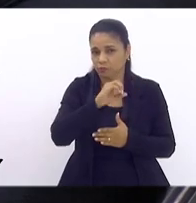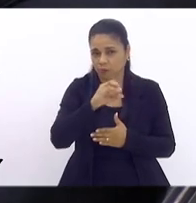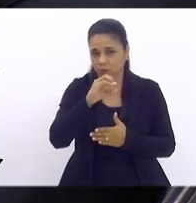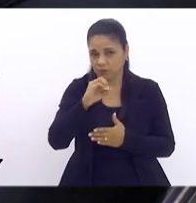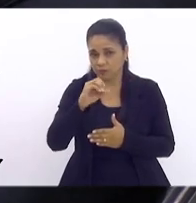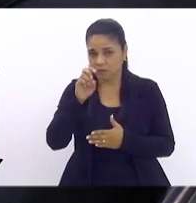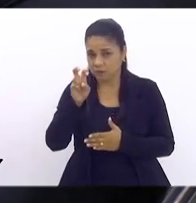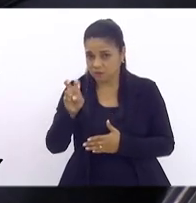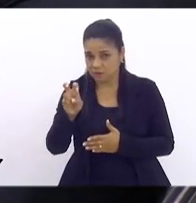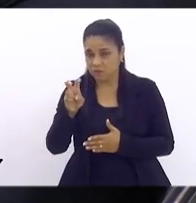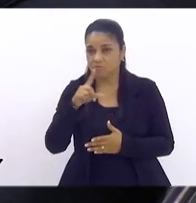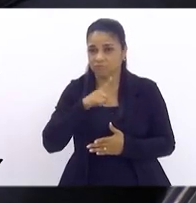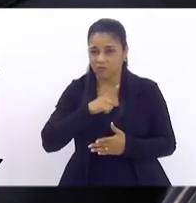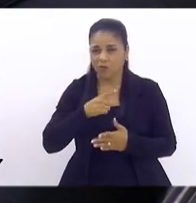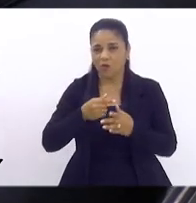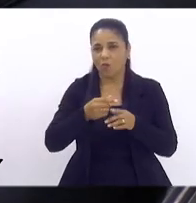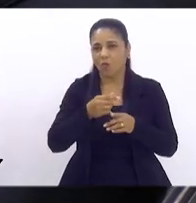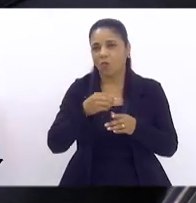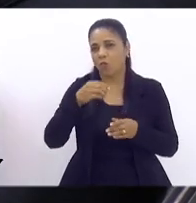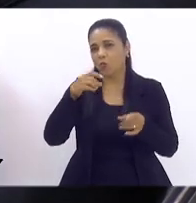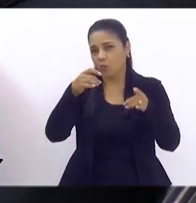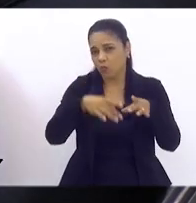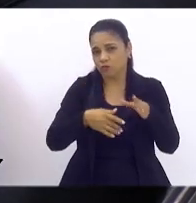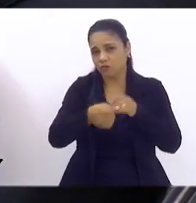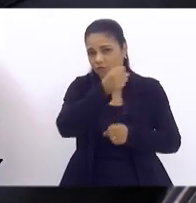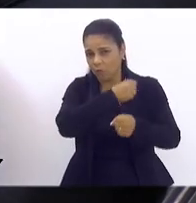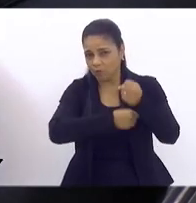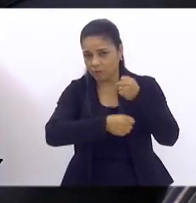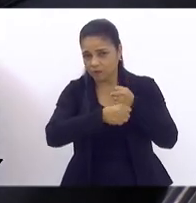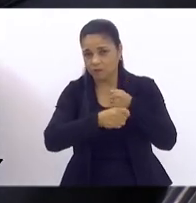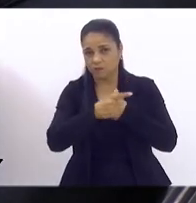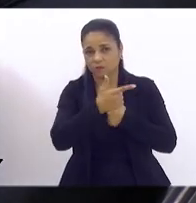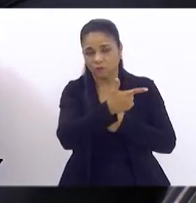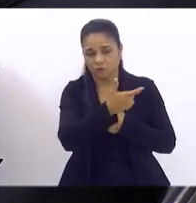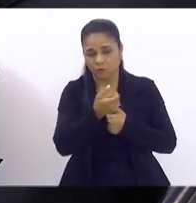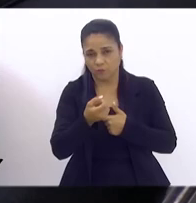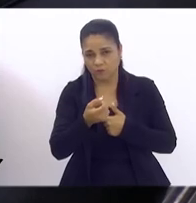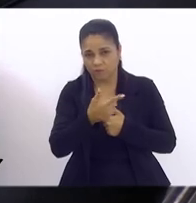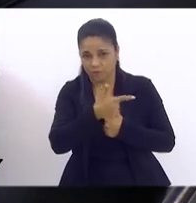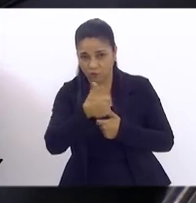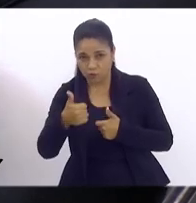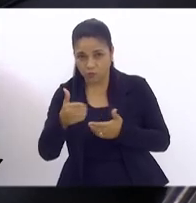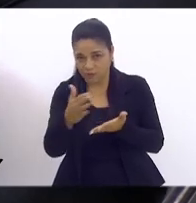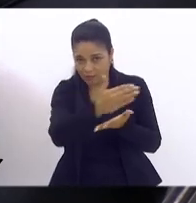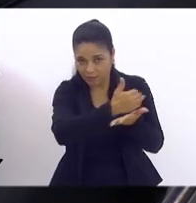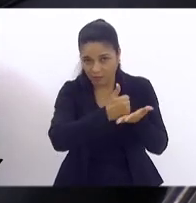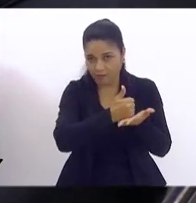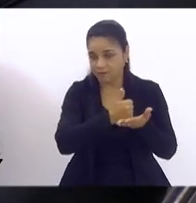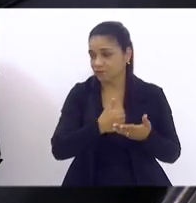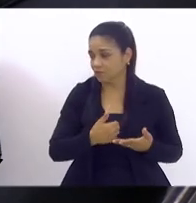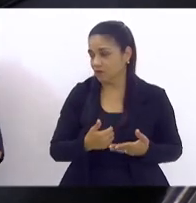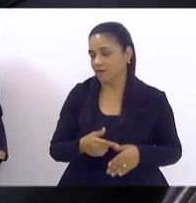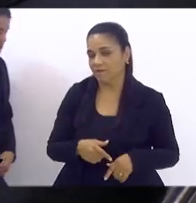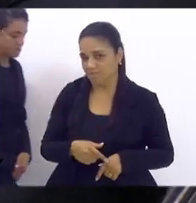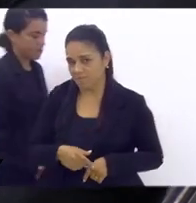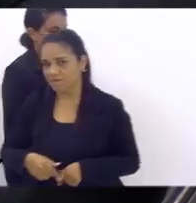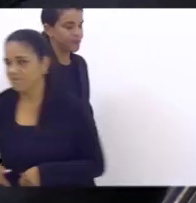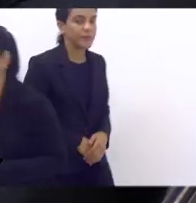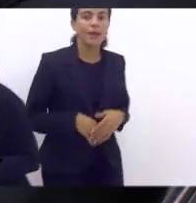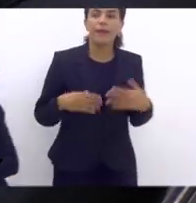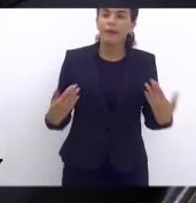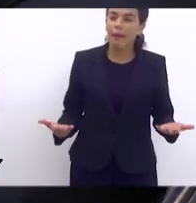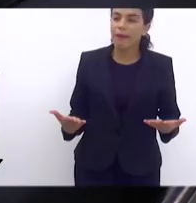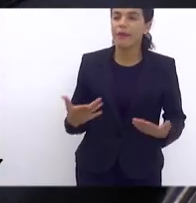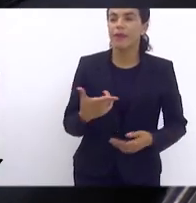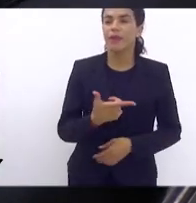o último foi o do ano passado de 2022 com dados de 2021 agora tá para ser lançado o de 2023 E